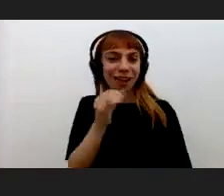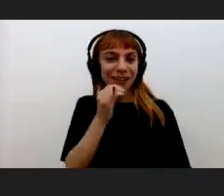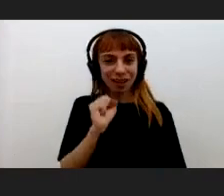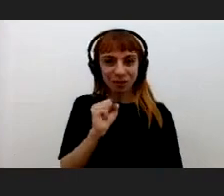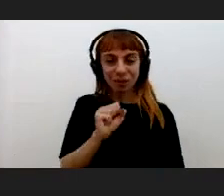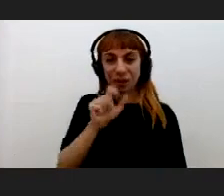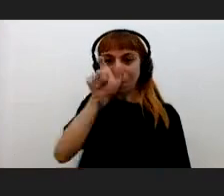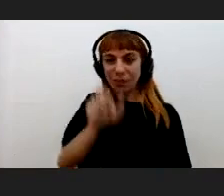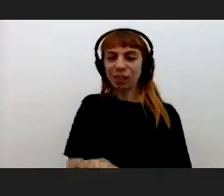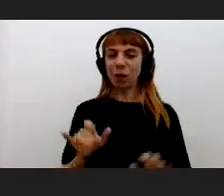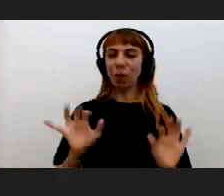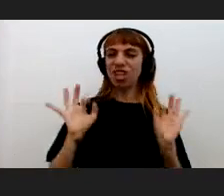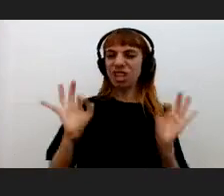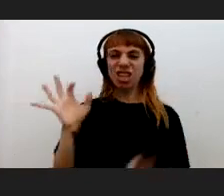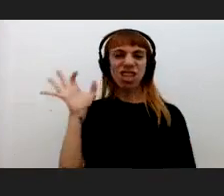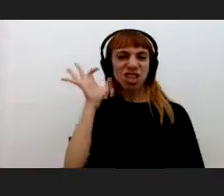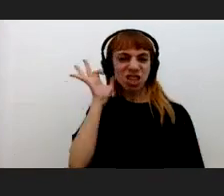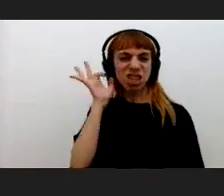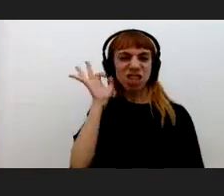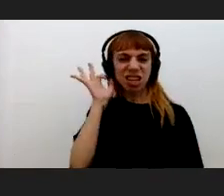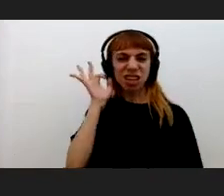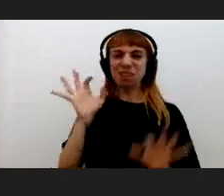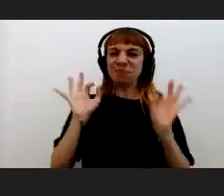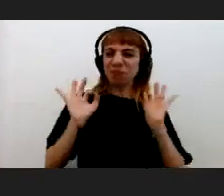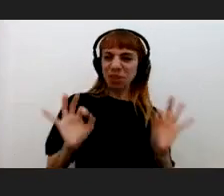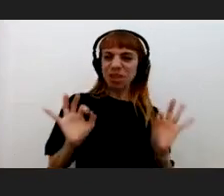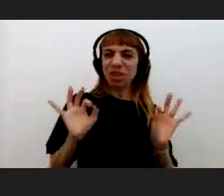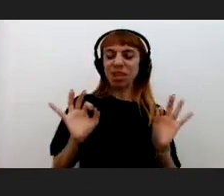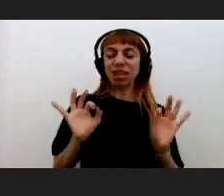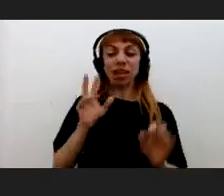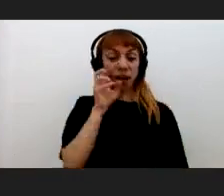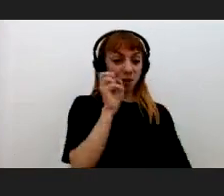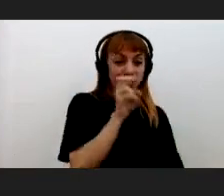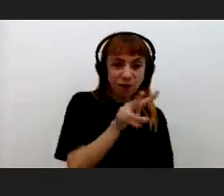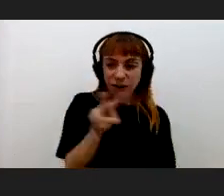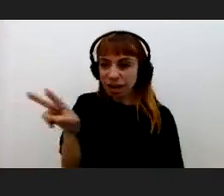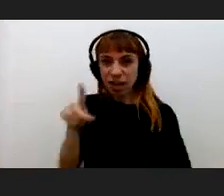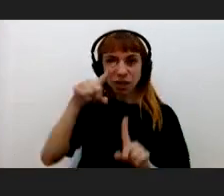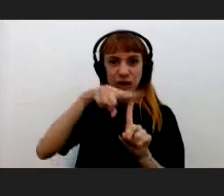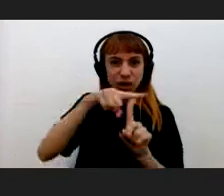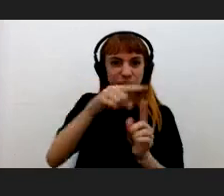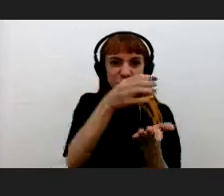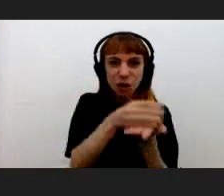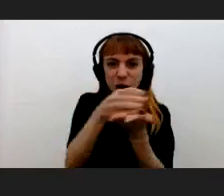saber diferenciar as formas, né?